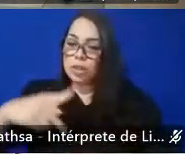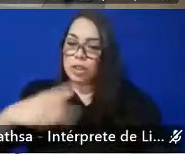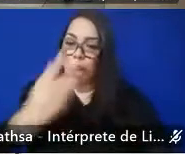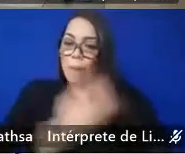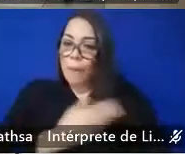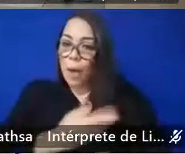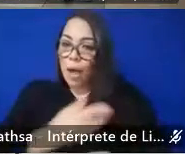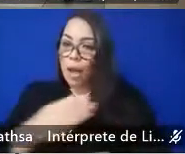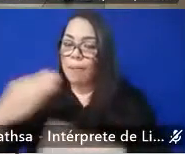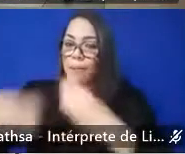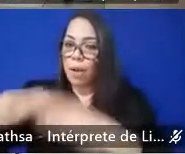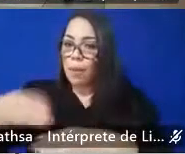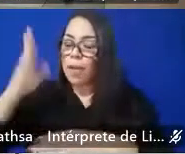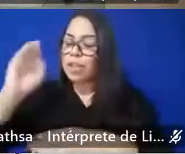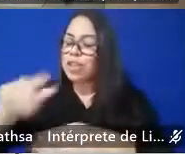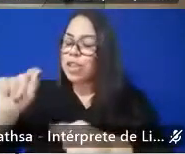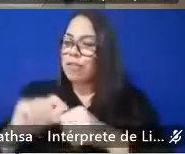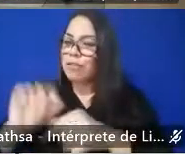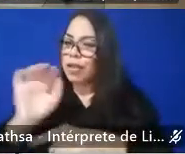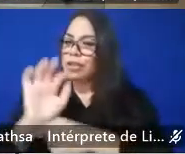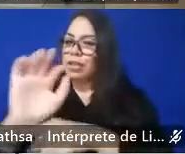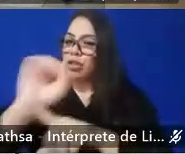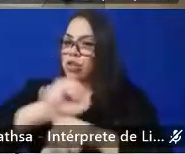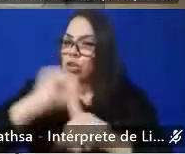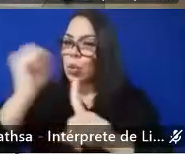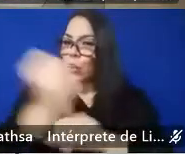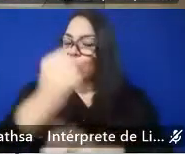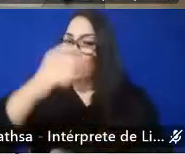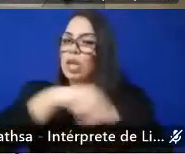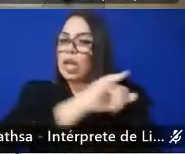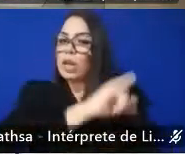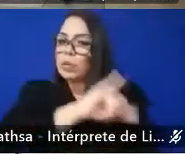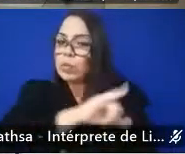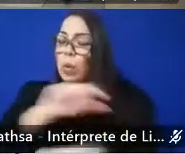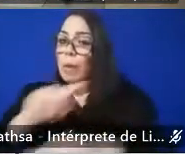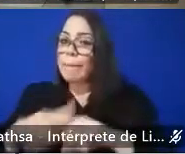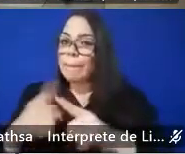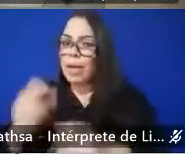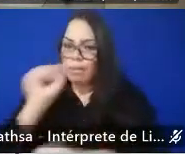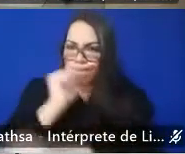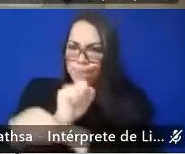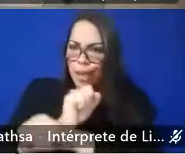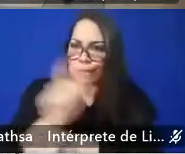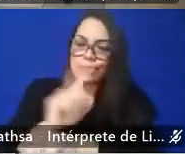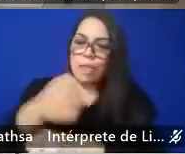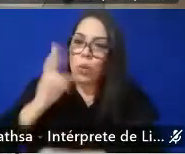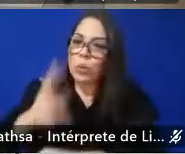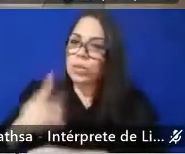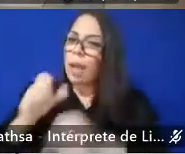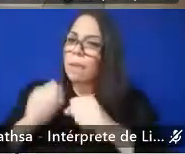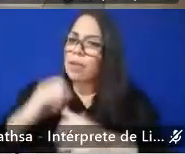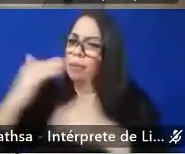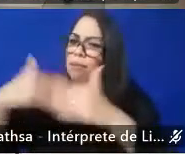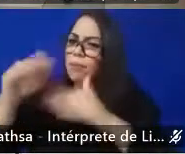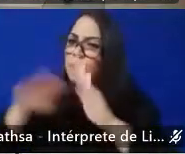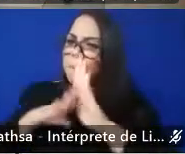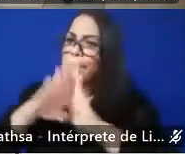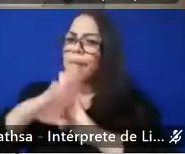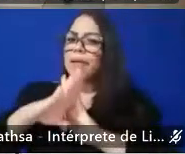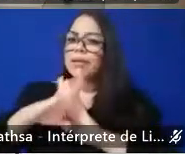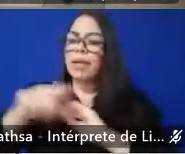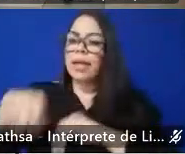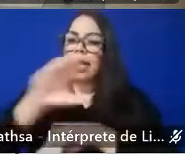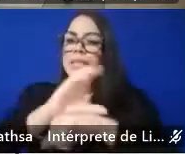fez para a sociedade Fluminense mas até as demandas não paro e sempre podemos mais e a Constituição Federal